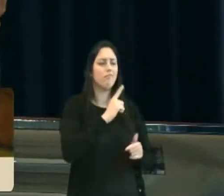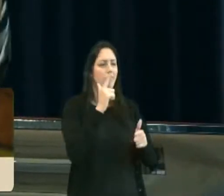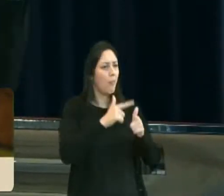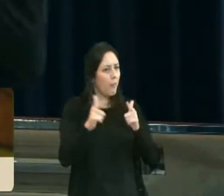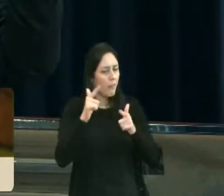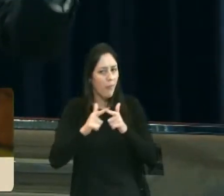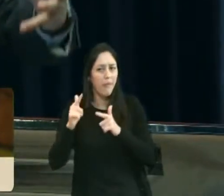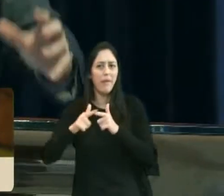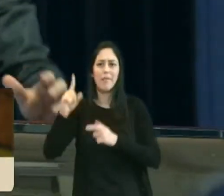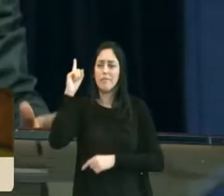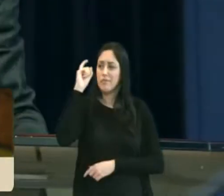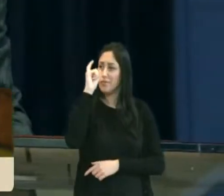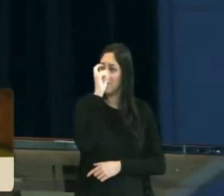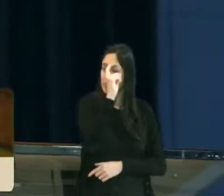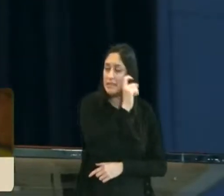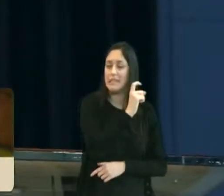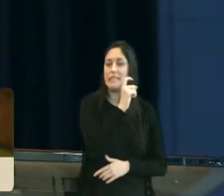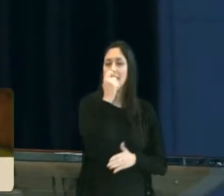de missão.